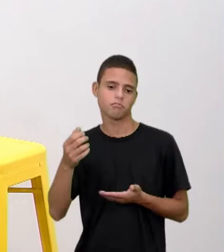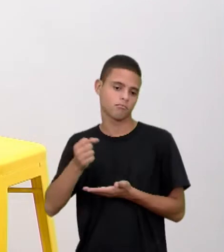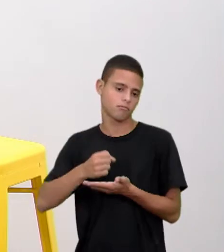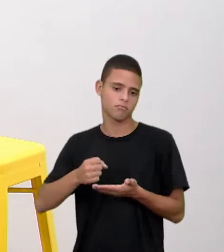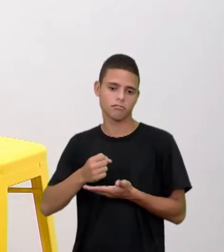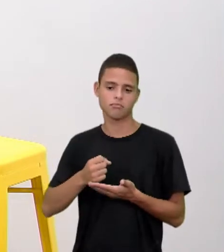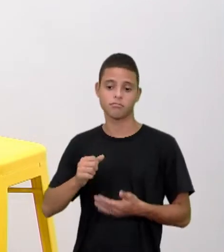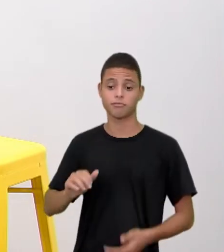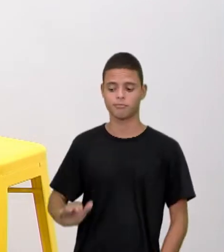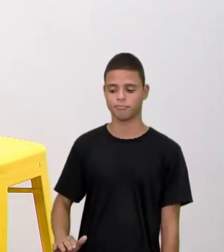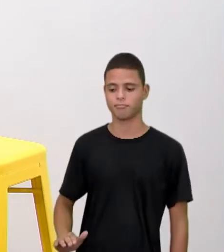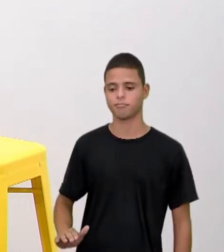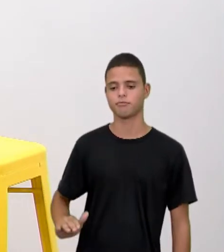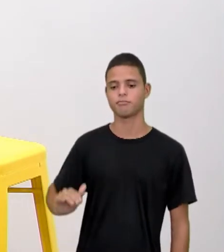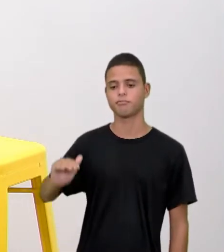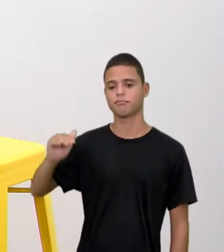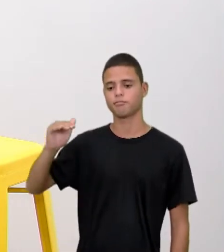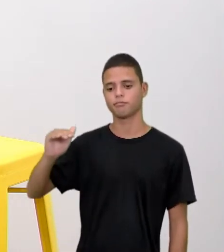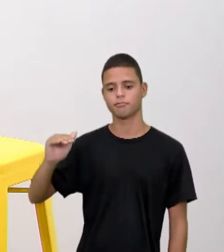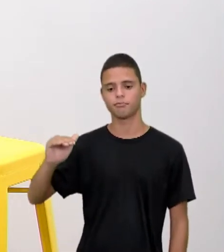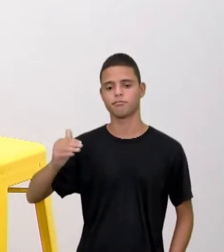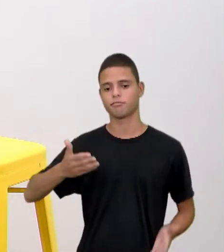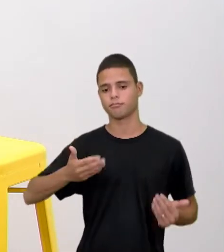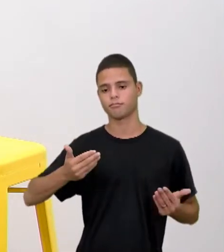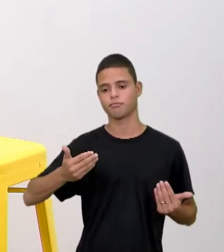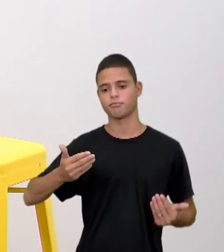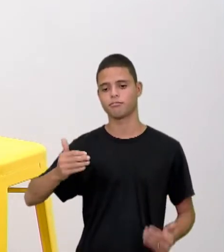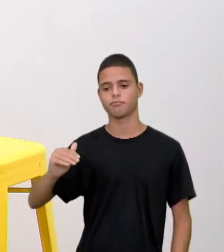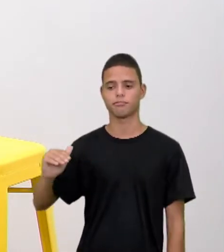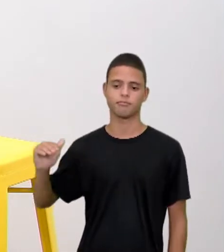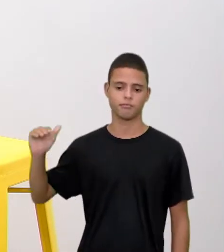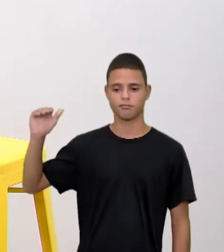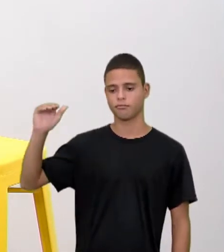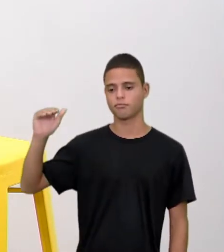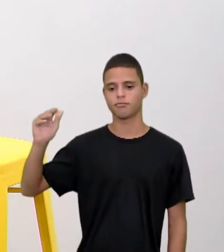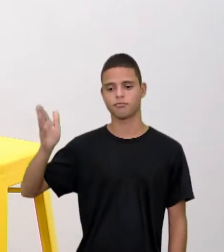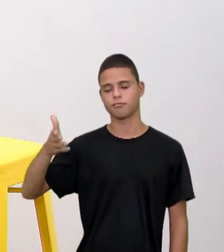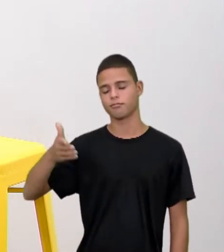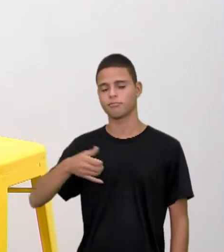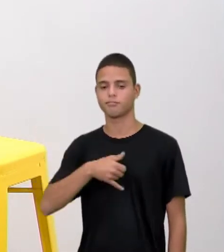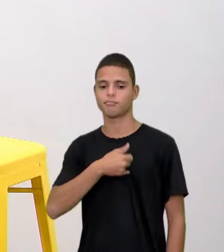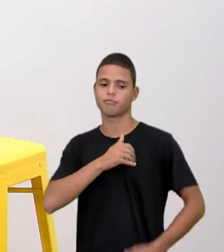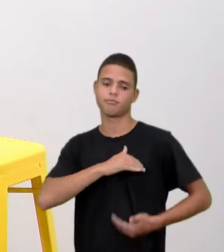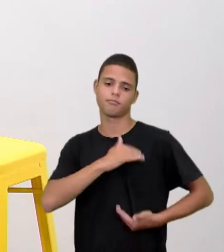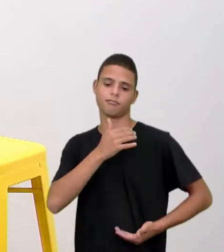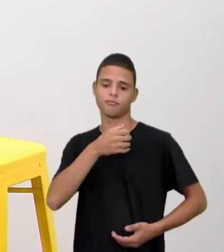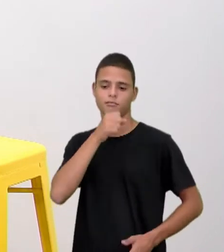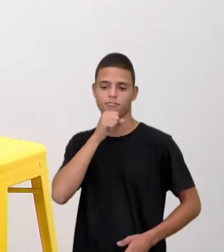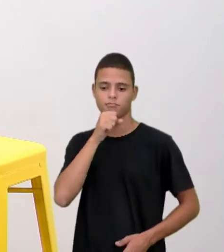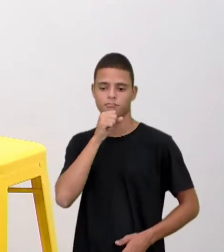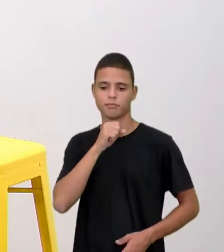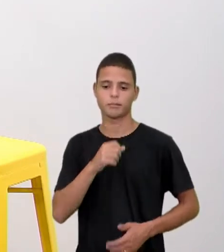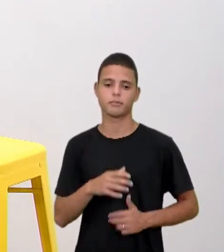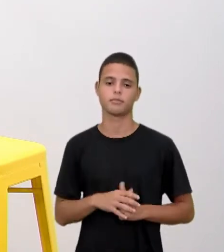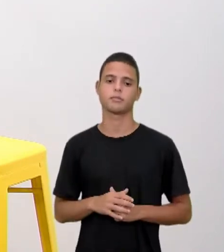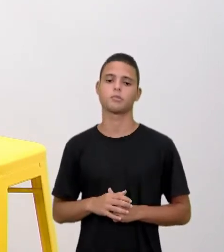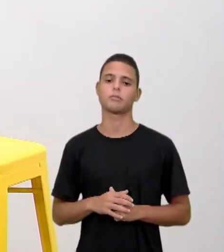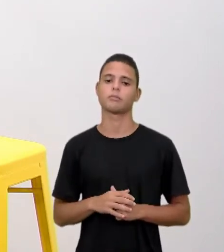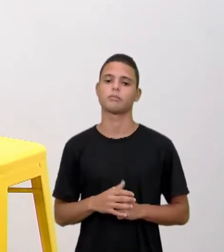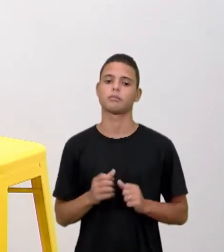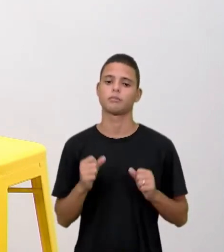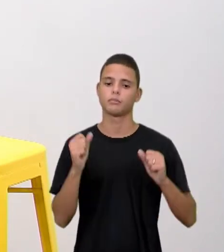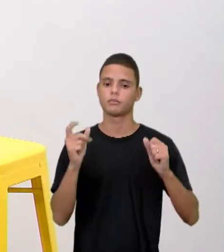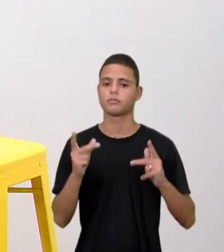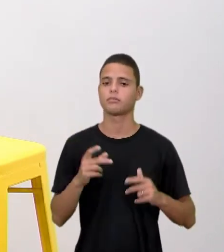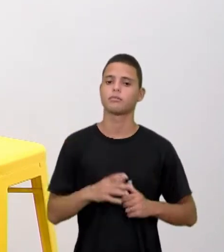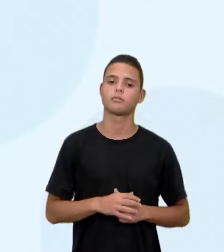infância, adolescência, idade adulta e terceira idade ou melhor idade, que eu gostei muito desse negócio de